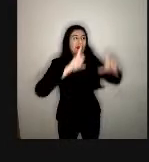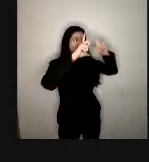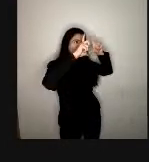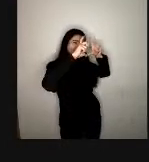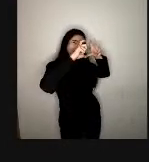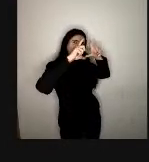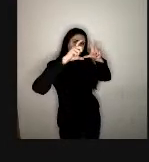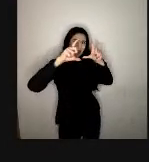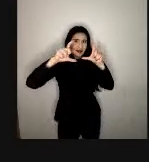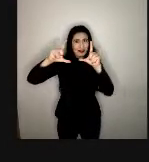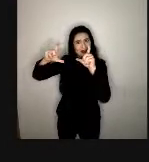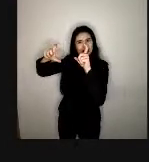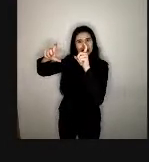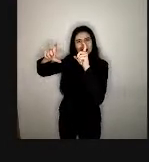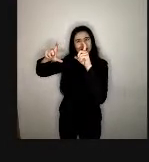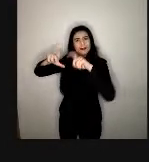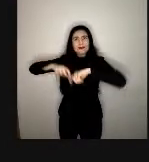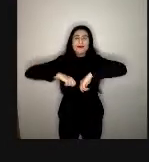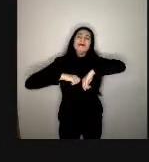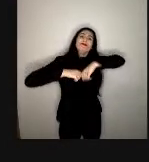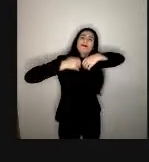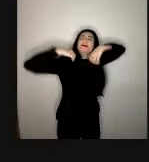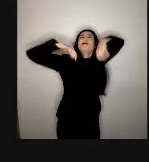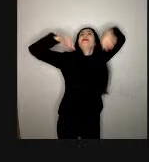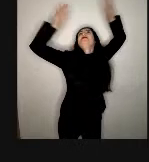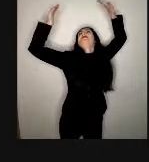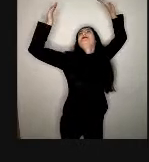e dar seus depoimentos, para mostrar o que